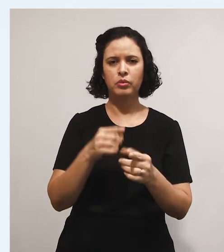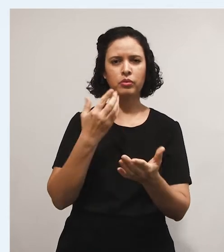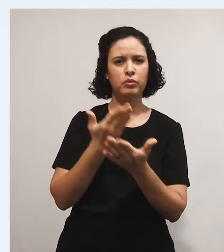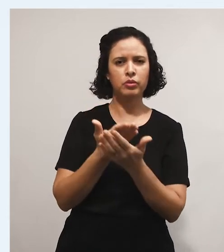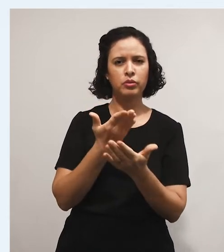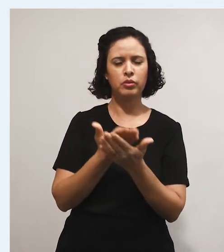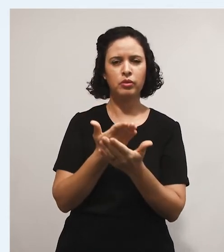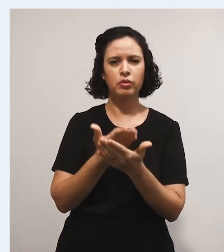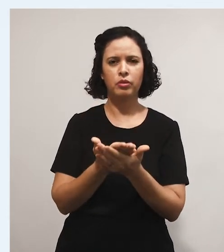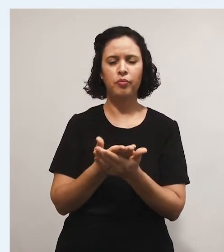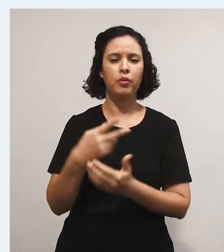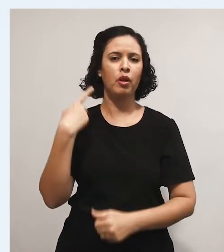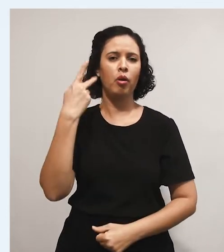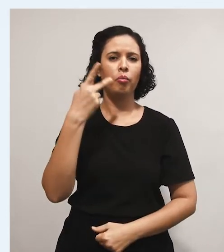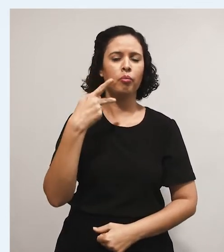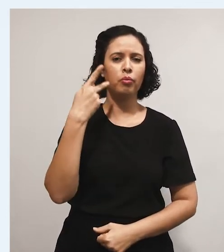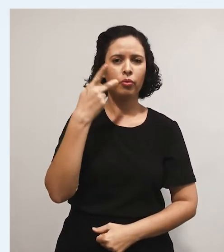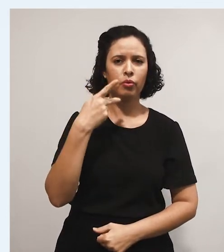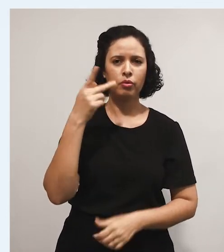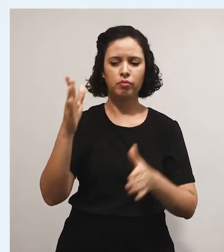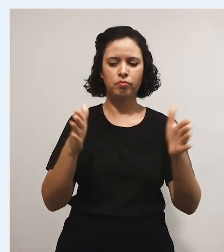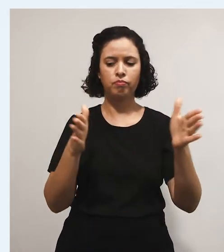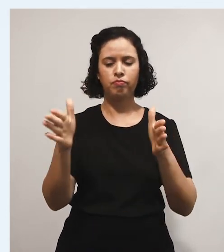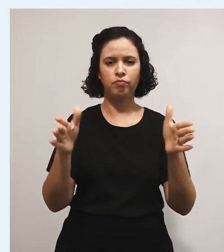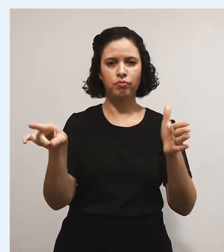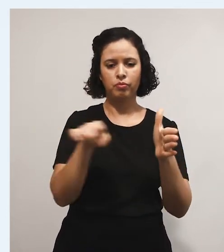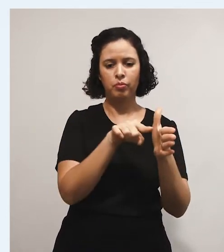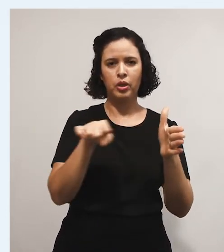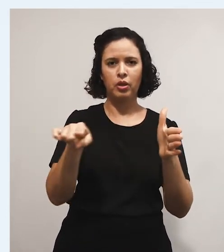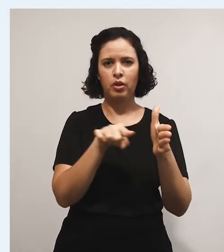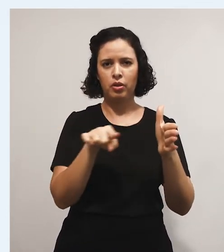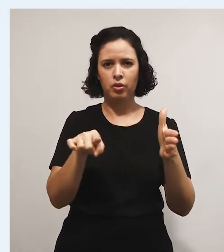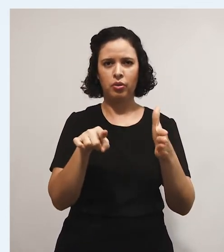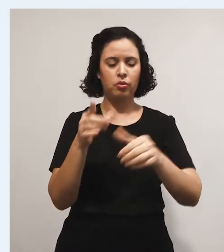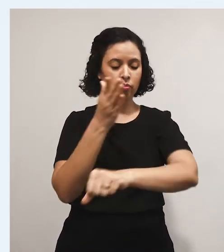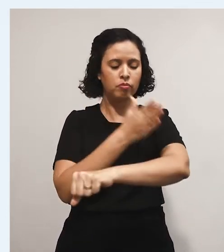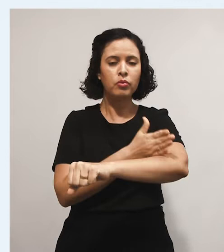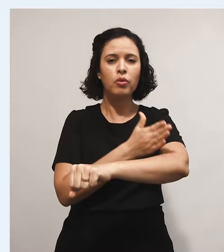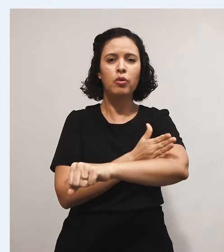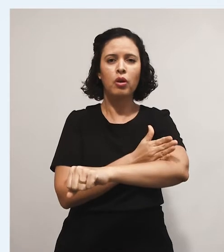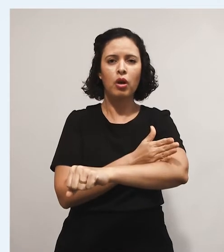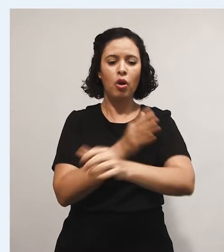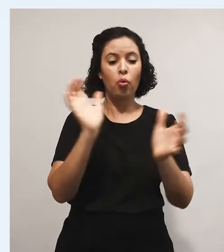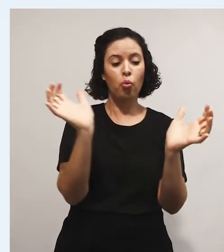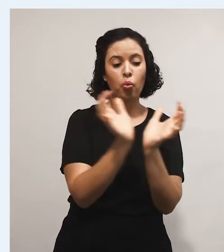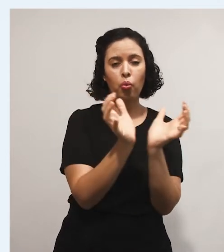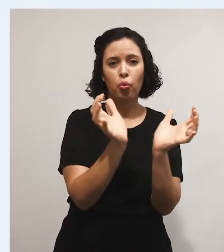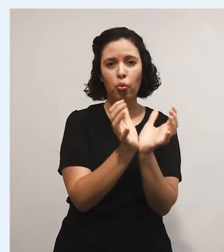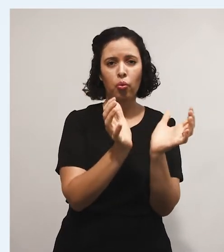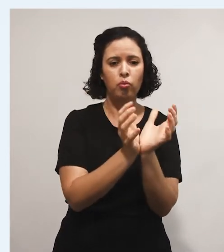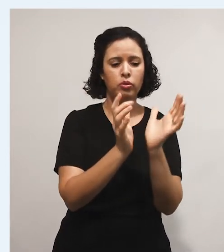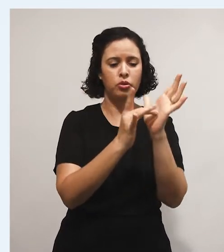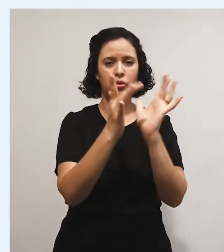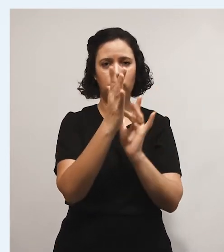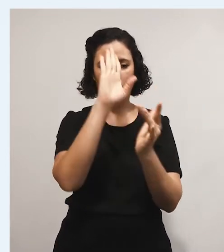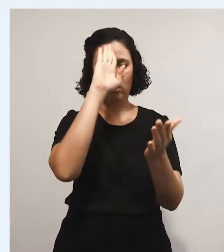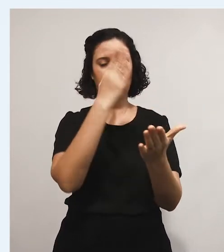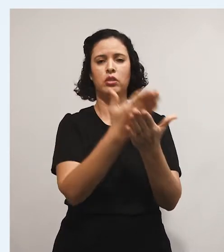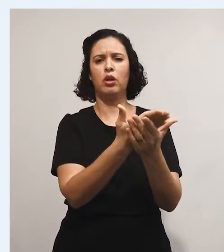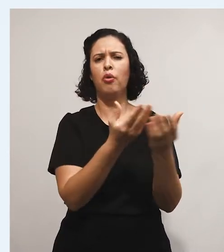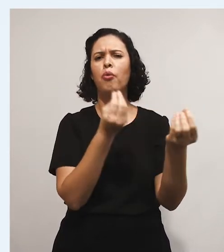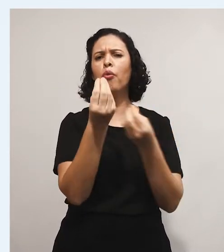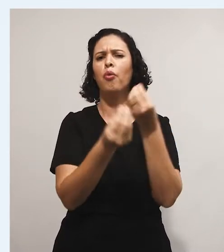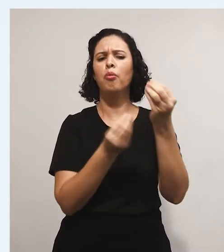pouco sobre a política na era do cristianismo, uma abordagem de modo geral, como que a política passou por essa